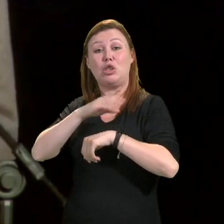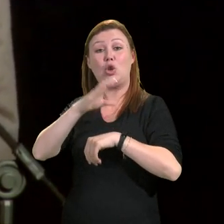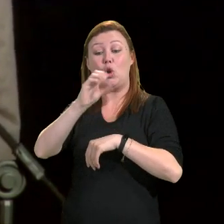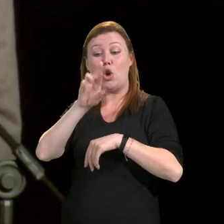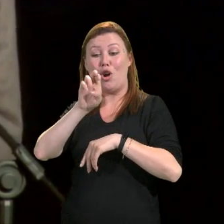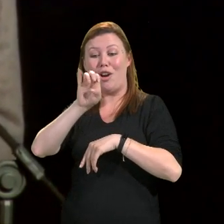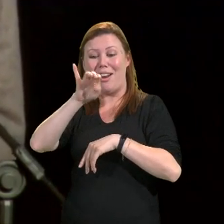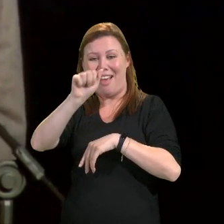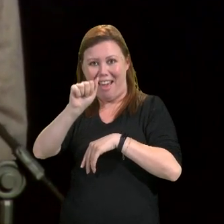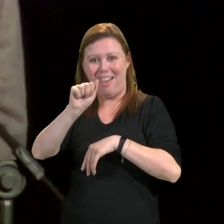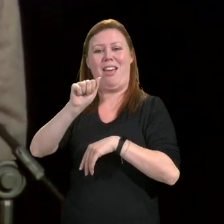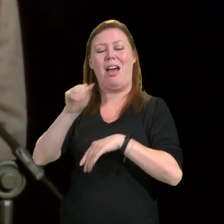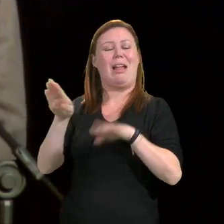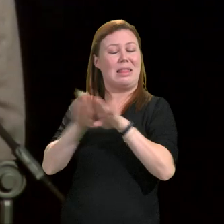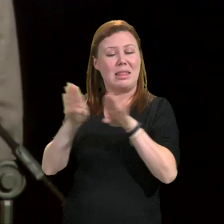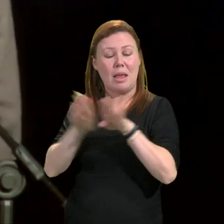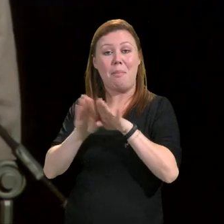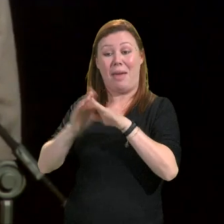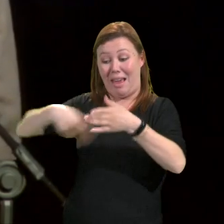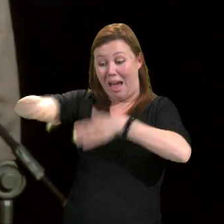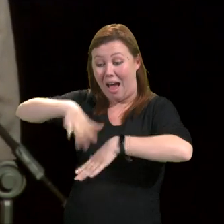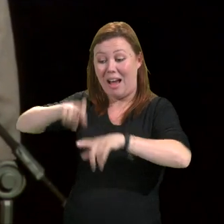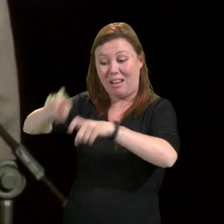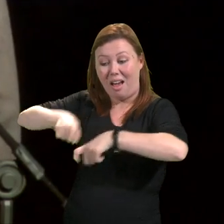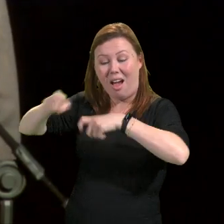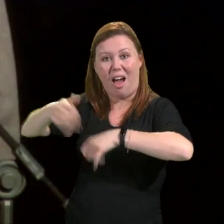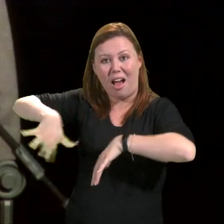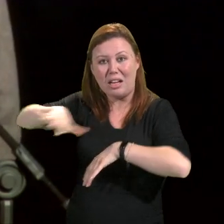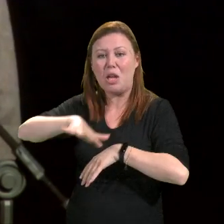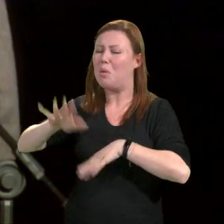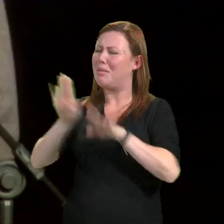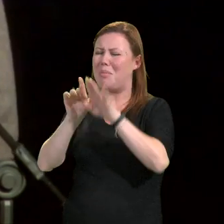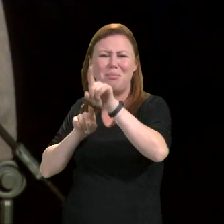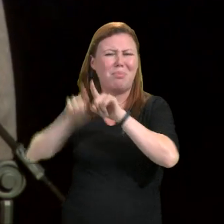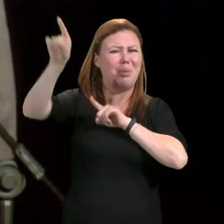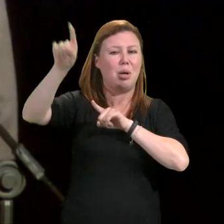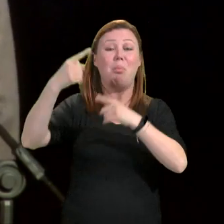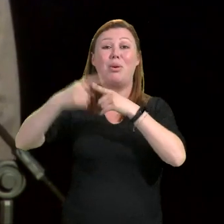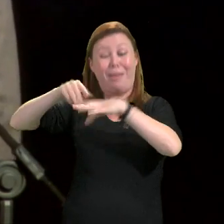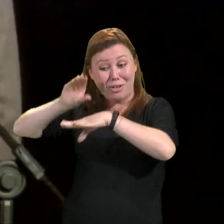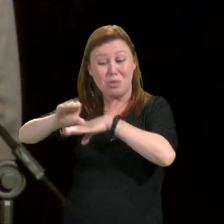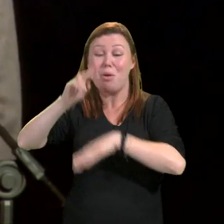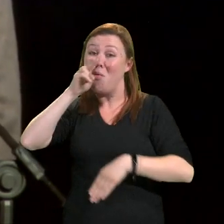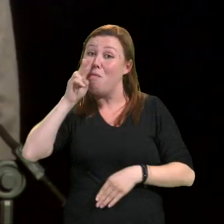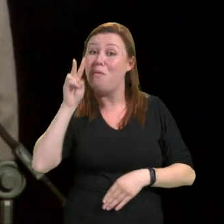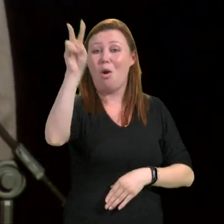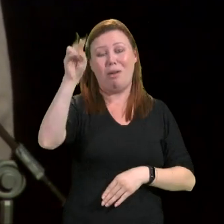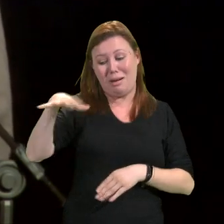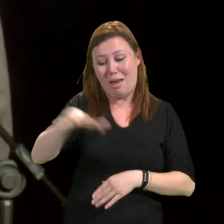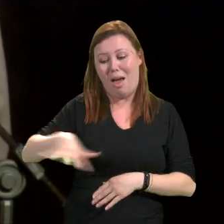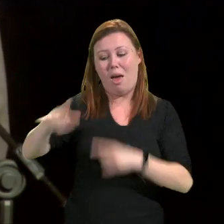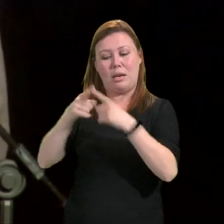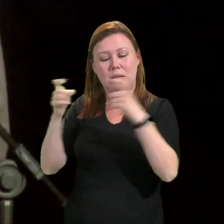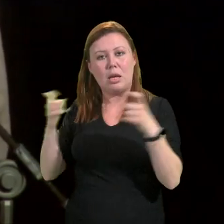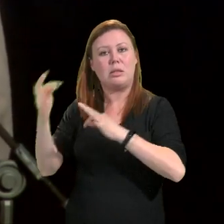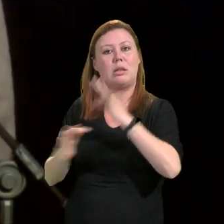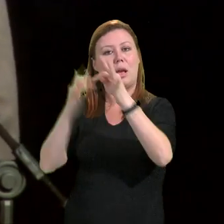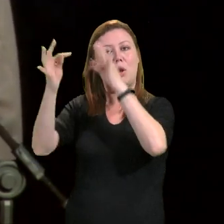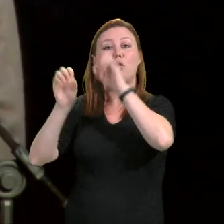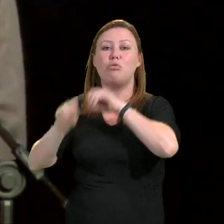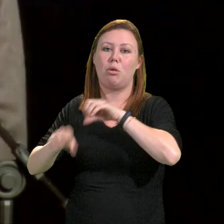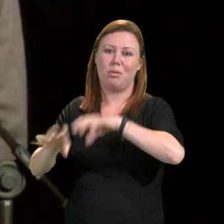e é a potência científica, econômica e tecnológica hoje, por investimento maciço em ciência, tecnologia e